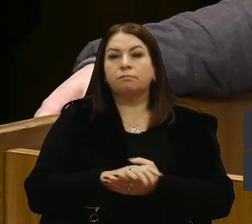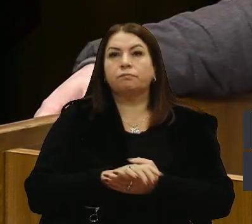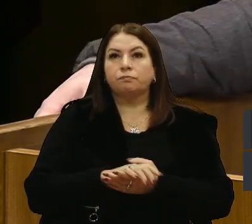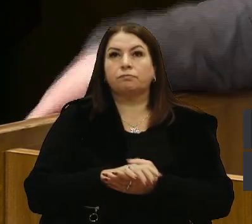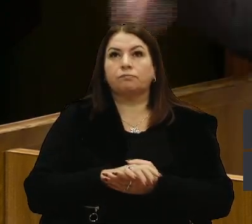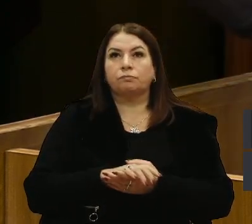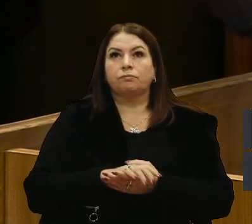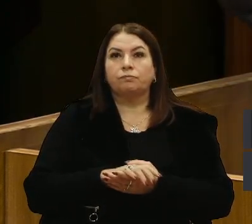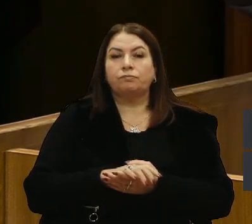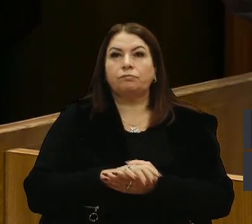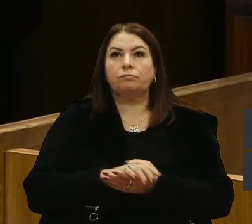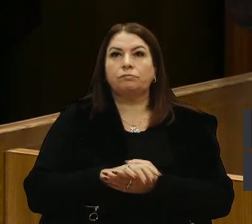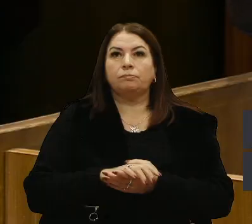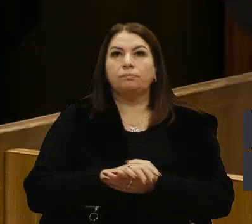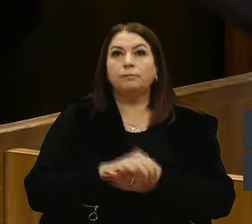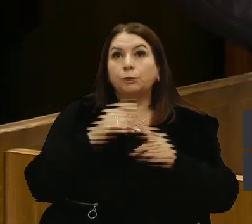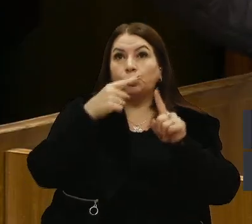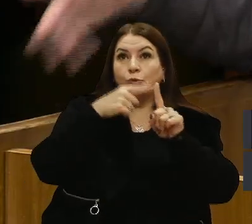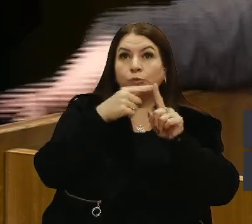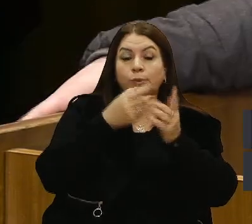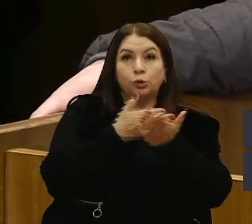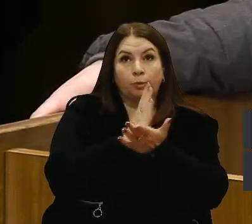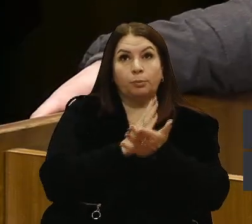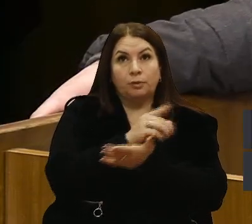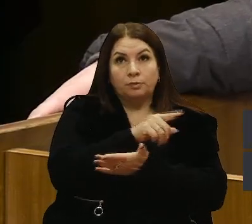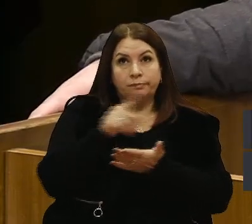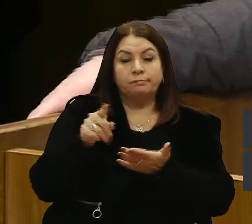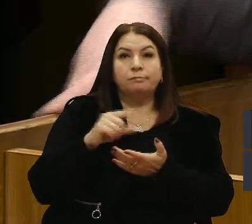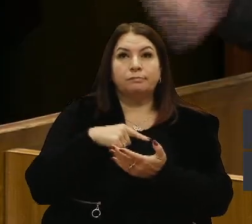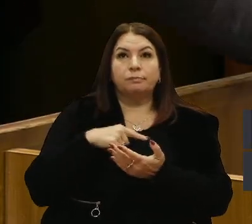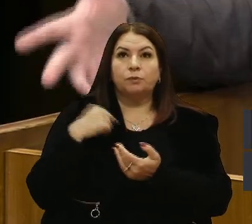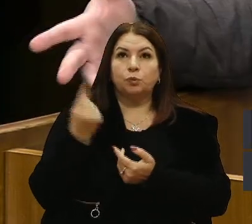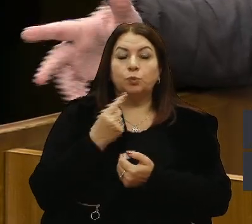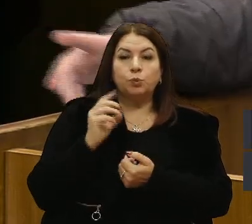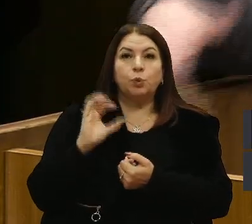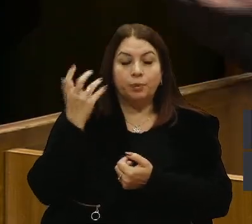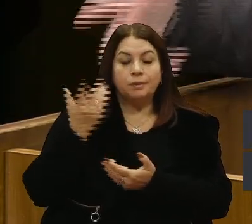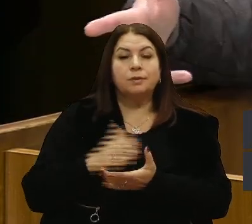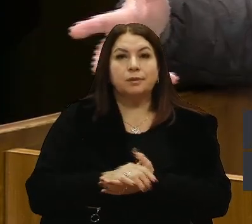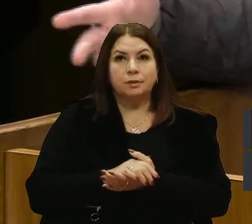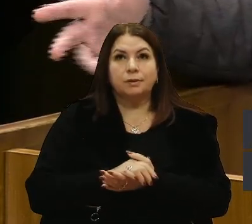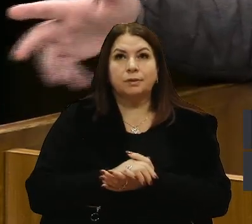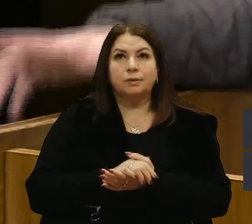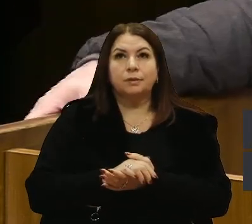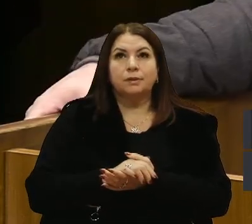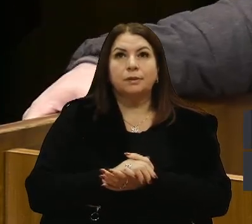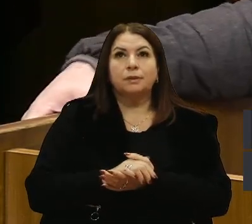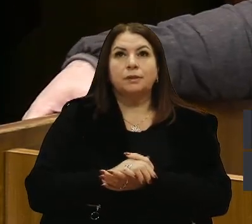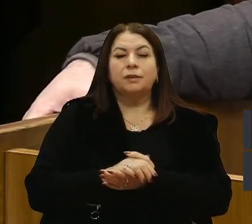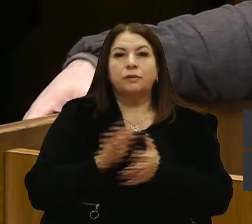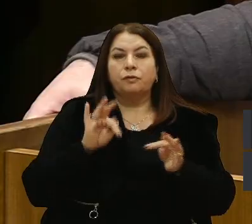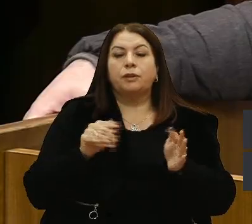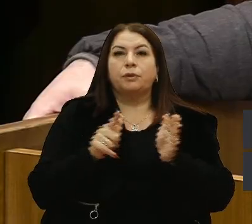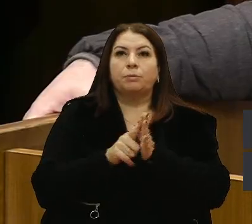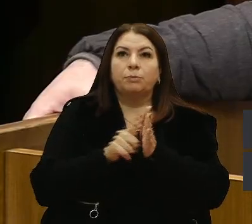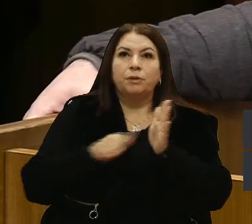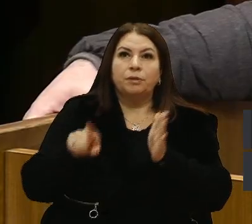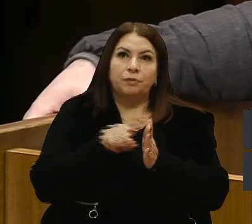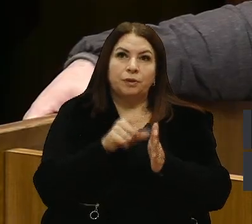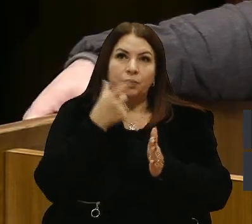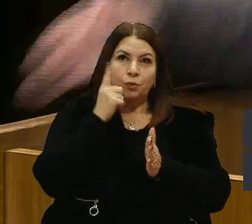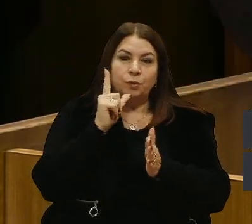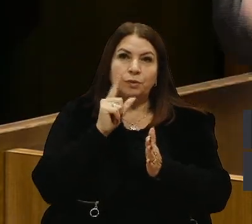tem que positivamente incomodar no bom sentido para que as coisas aconteçam, saiam no papel e que a gente